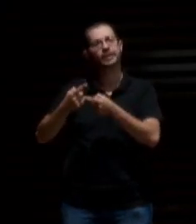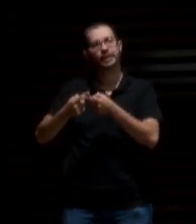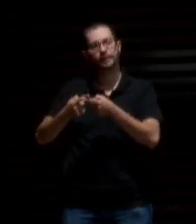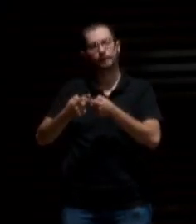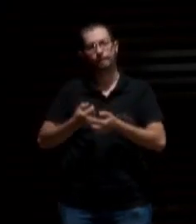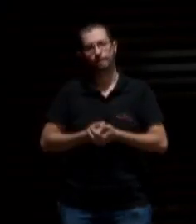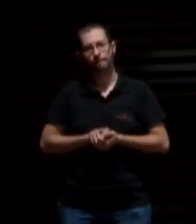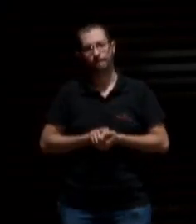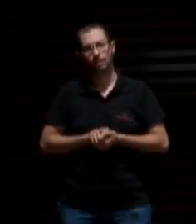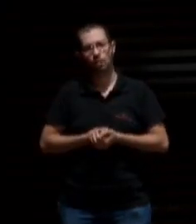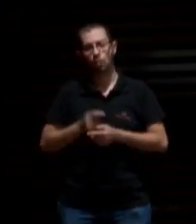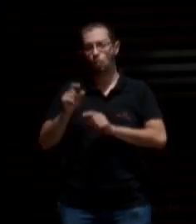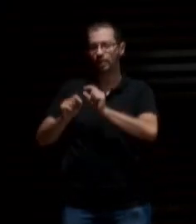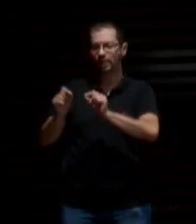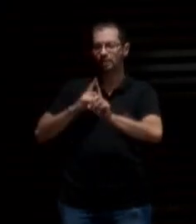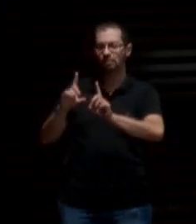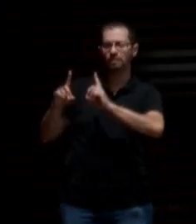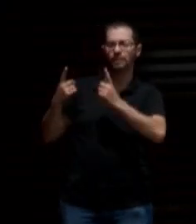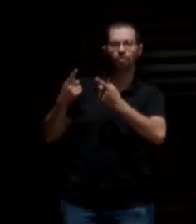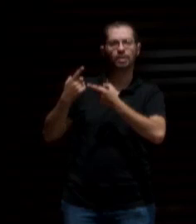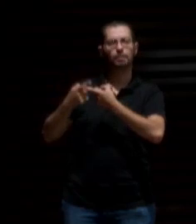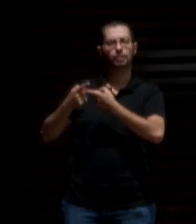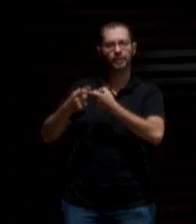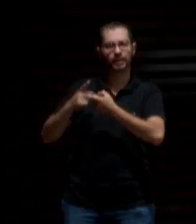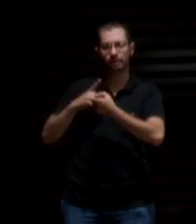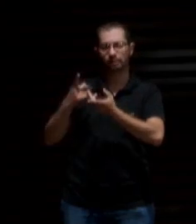É a causa que ele defendia que o torna mártir.